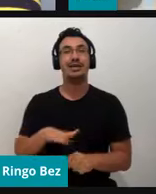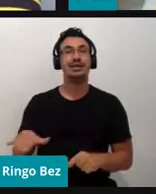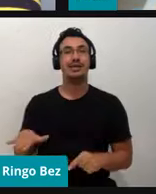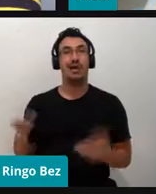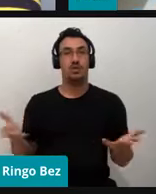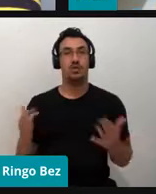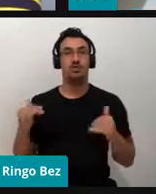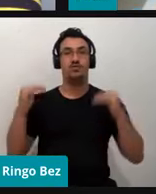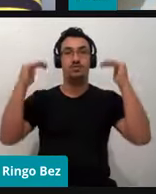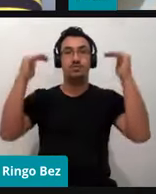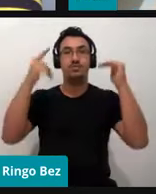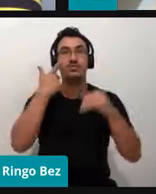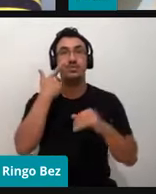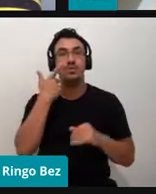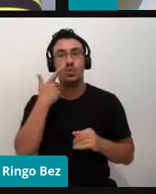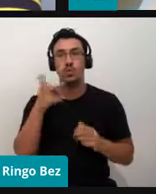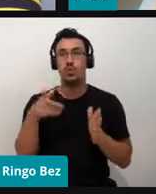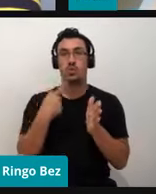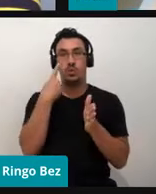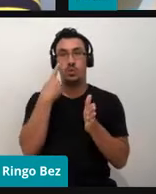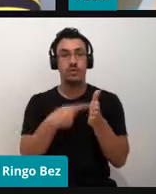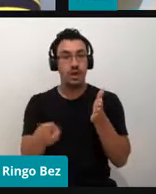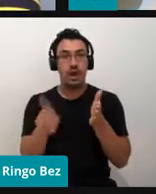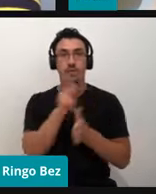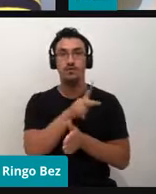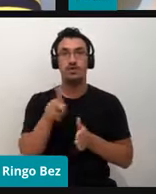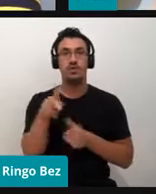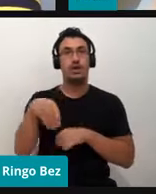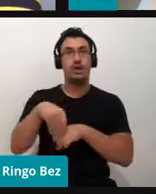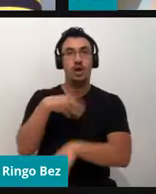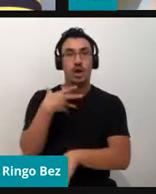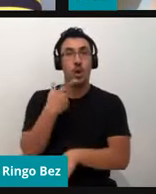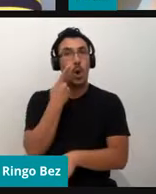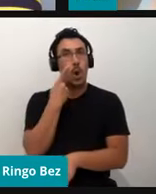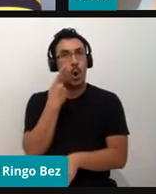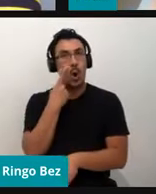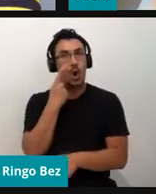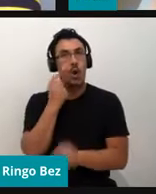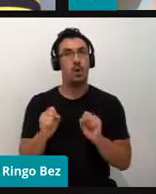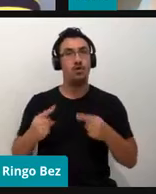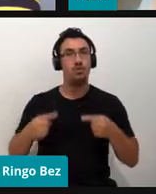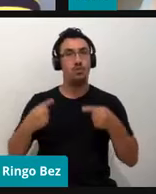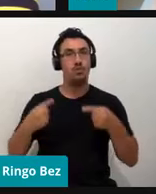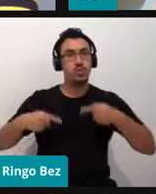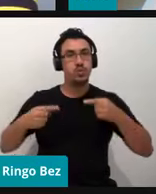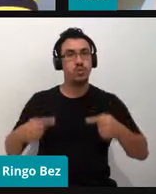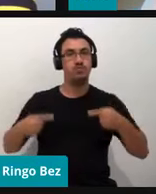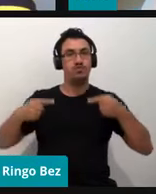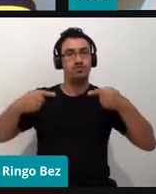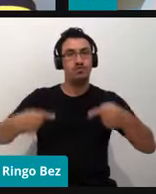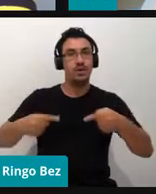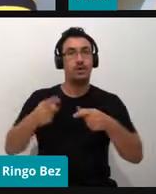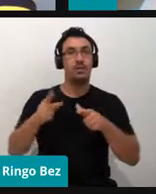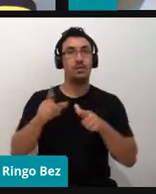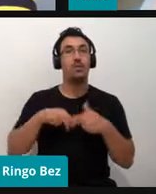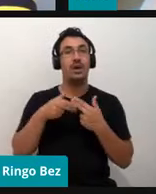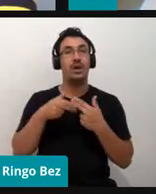estou verificando. Aquilo que a professora dizia, olha, nós vamos ter conflitos pela água. Né? Estamos